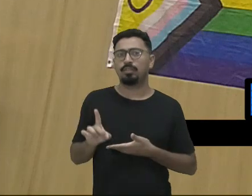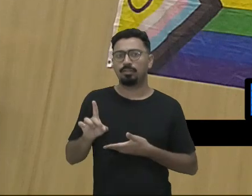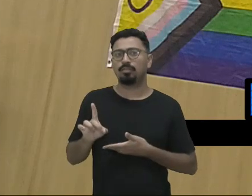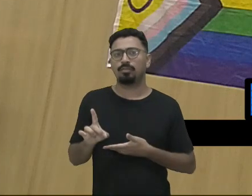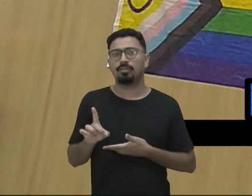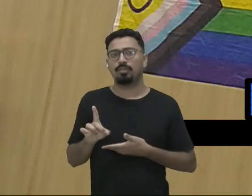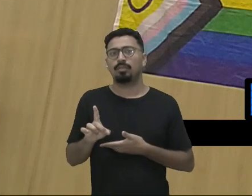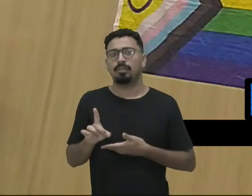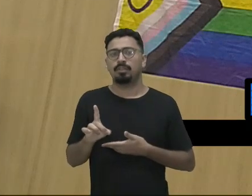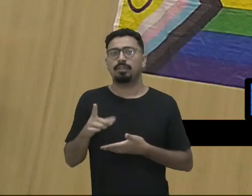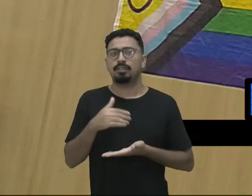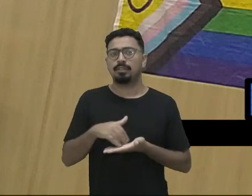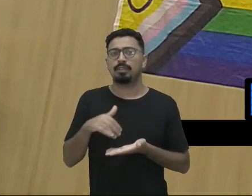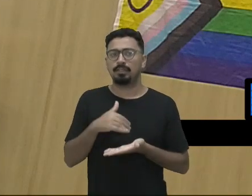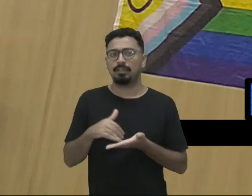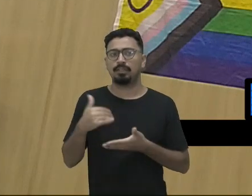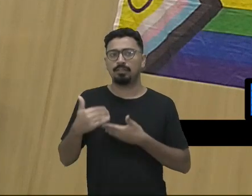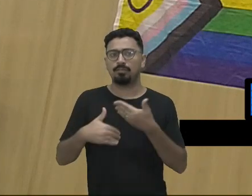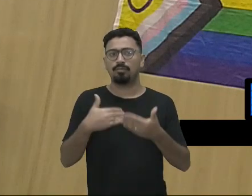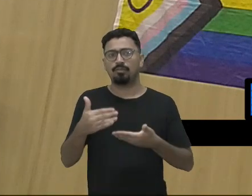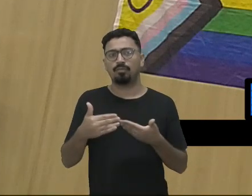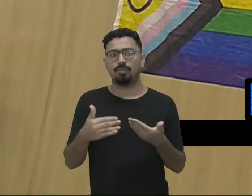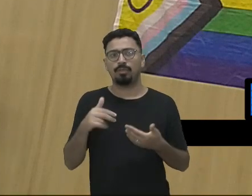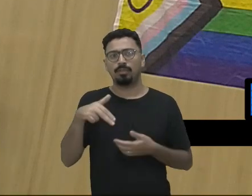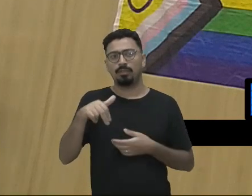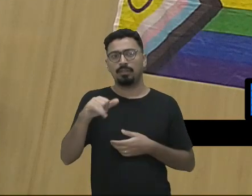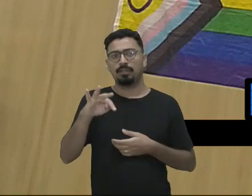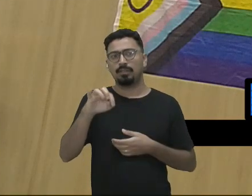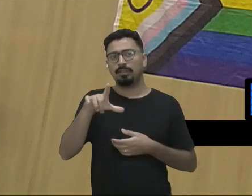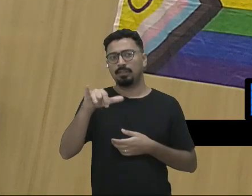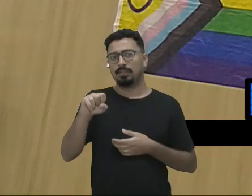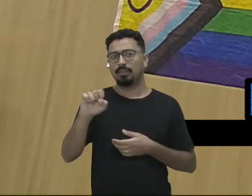de Desenvolvimento e Inclusão Social, a Natália Silva.